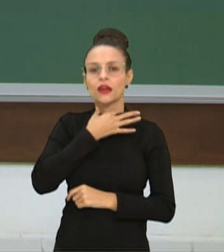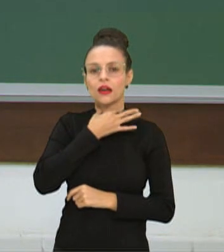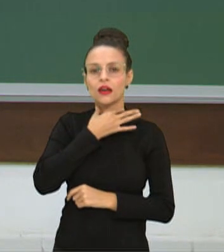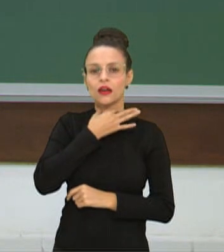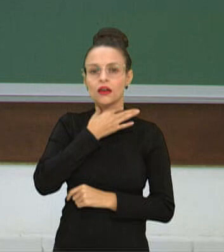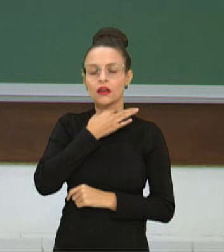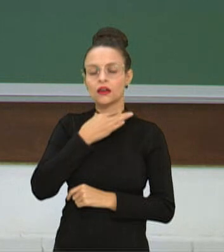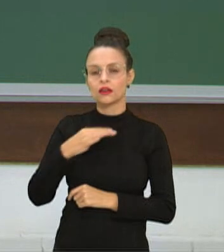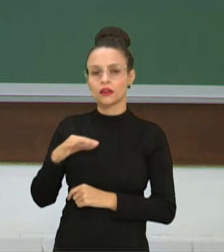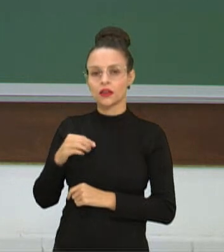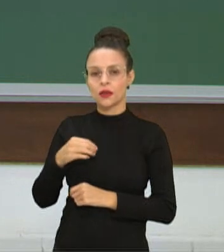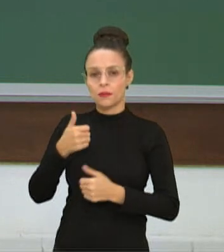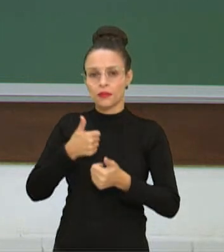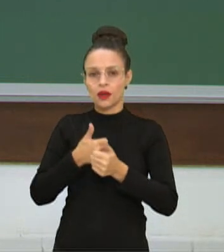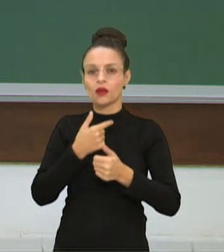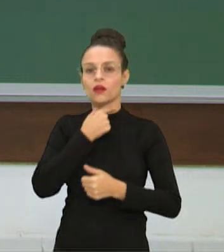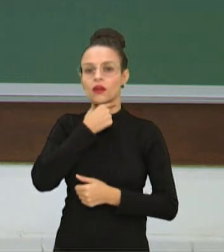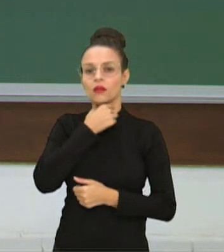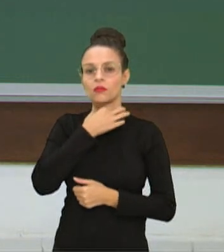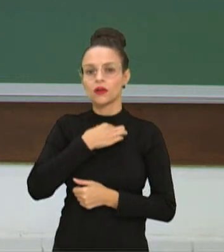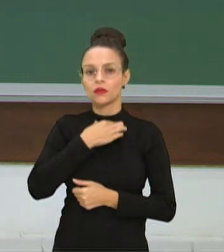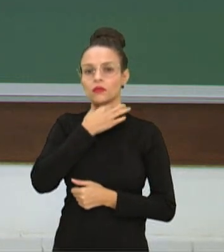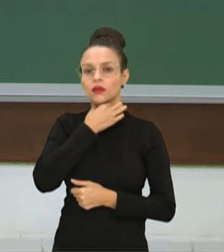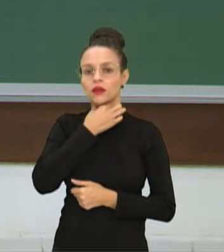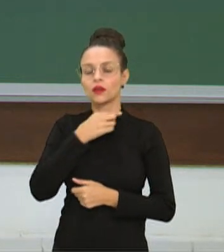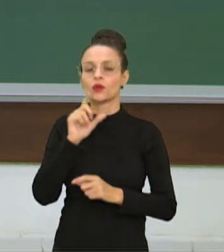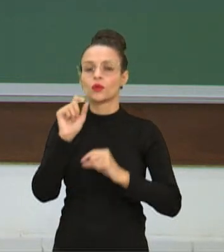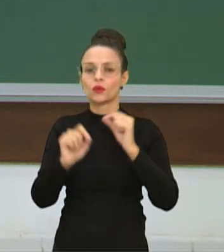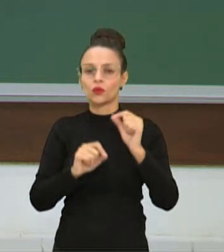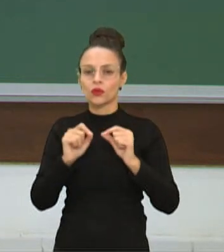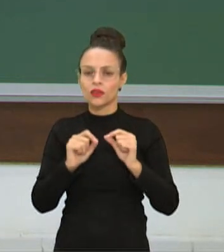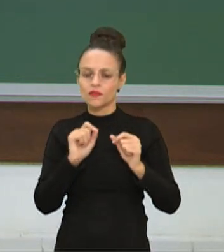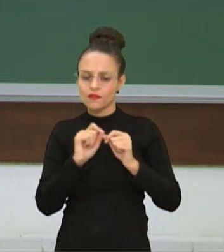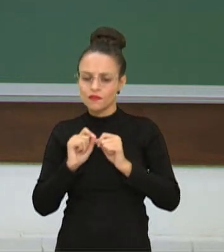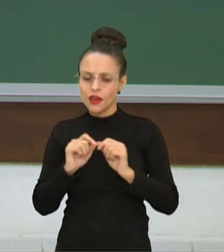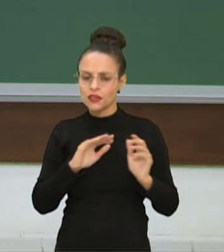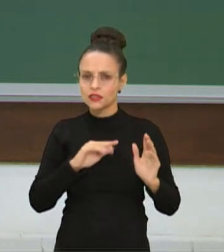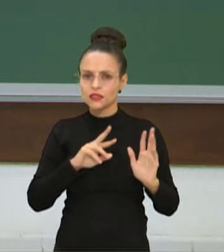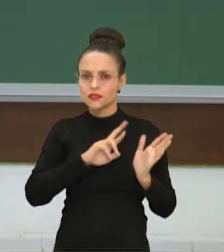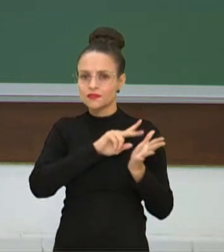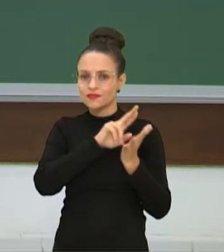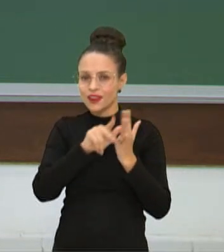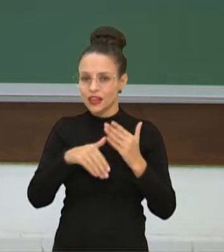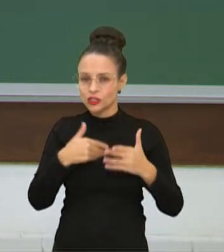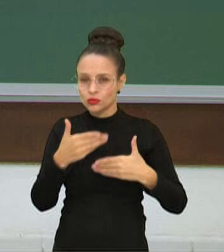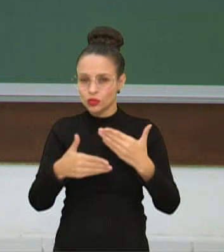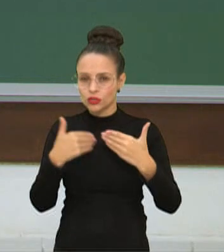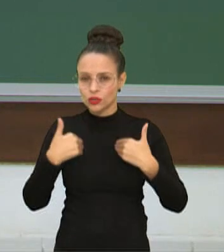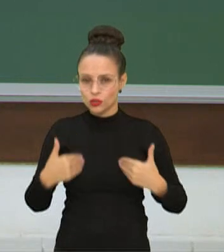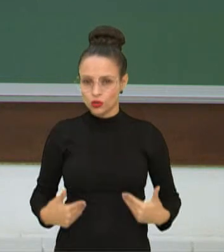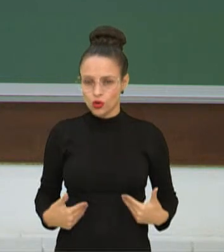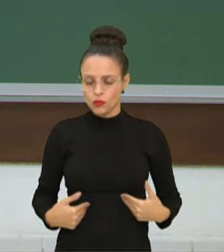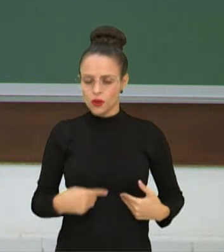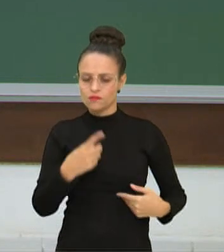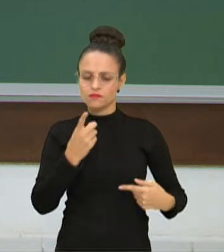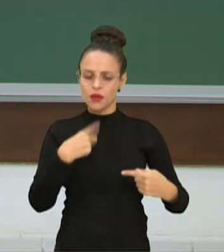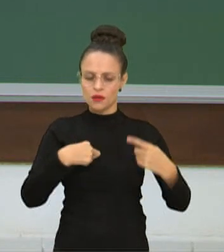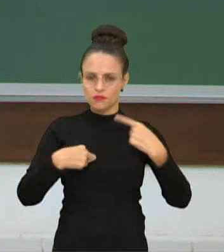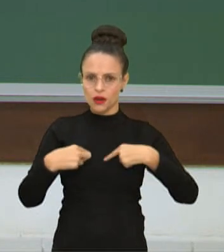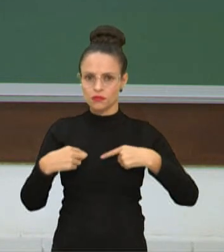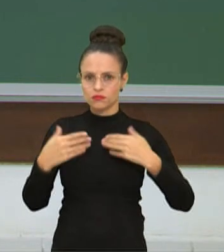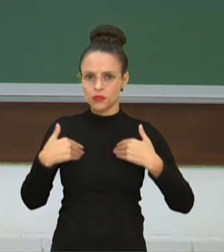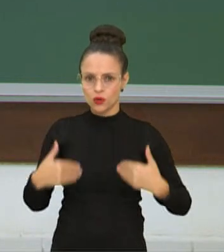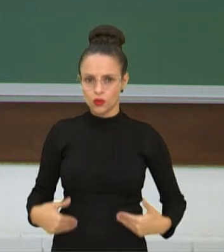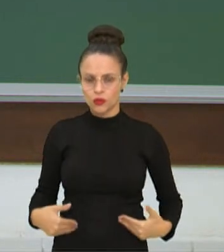nossa traqueia, tá? E ela participa de vários processos do corpo, ela comanda vários